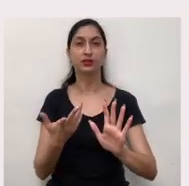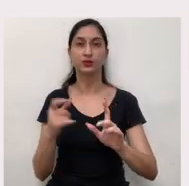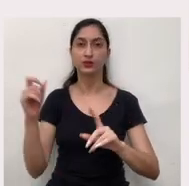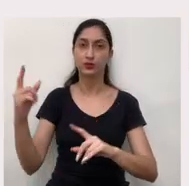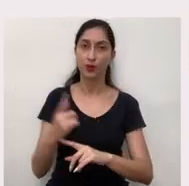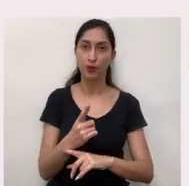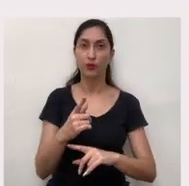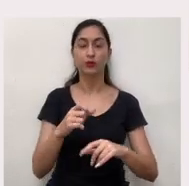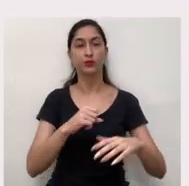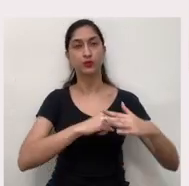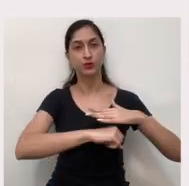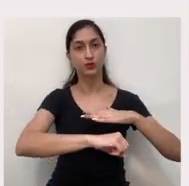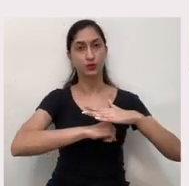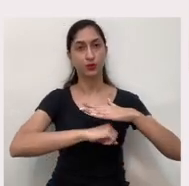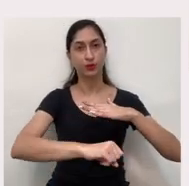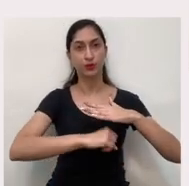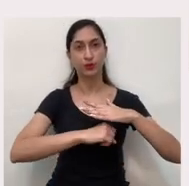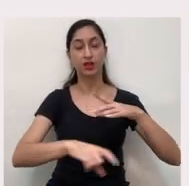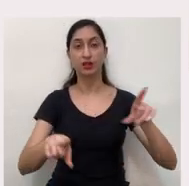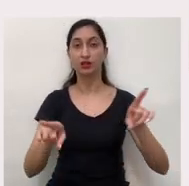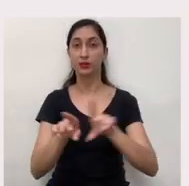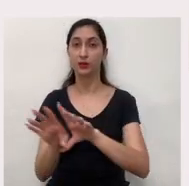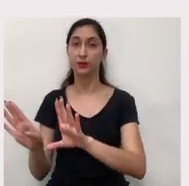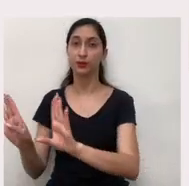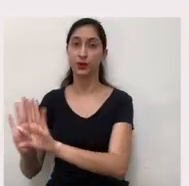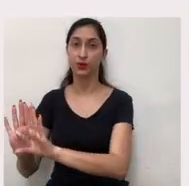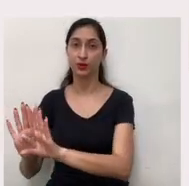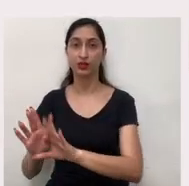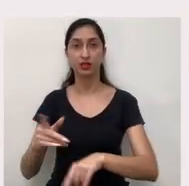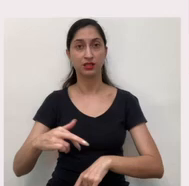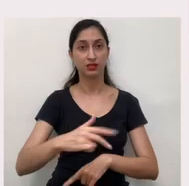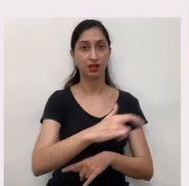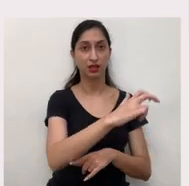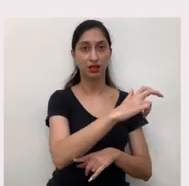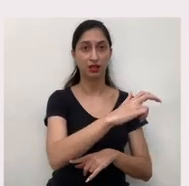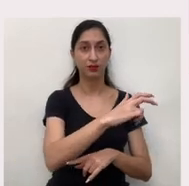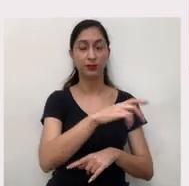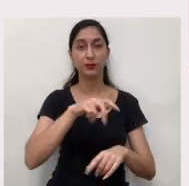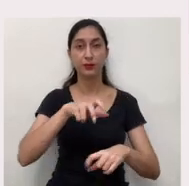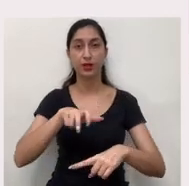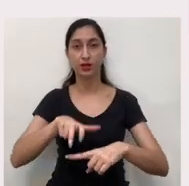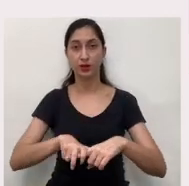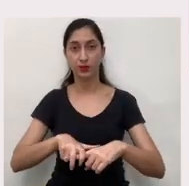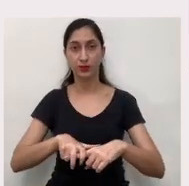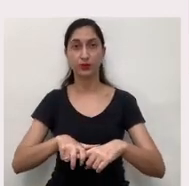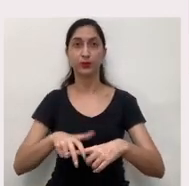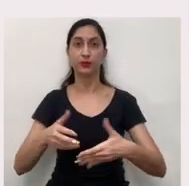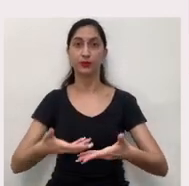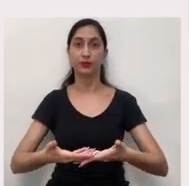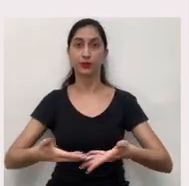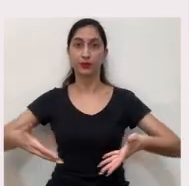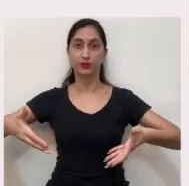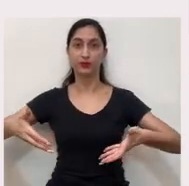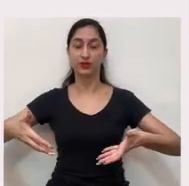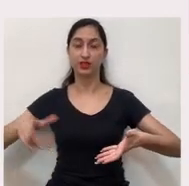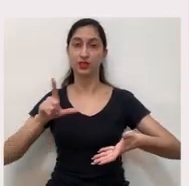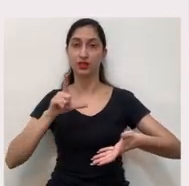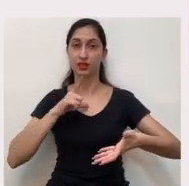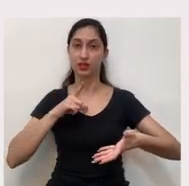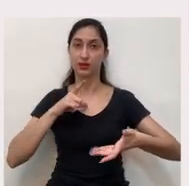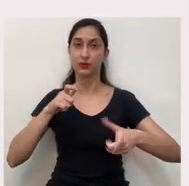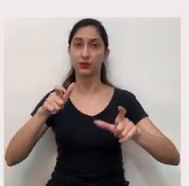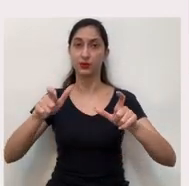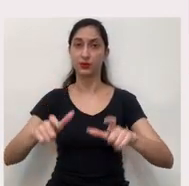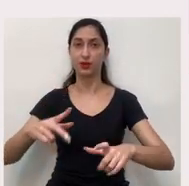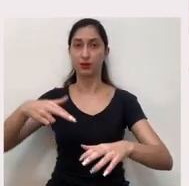e zonas de sombra. Uma porta aqui, uma escada ali, um banco para apoiar o cesto, uma valeta onde